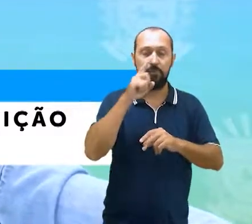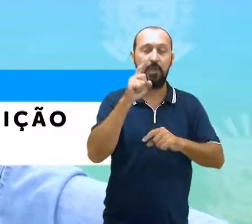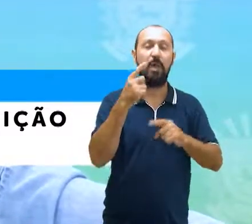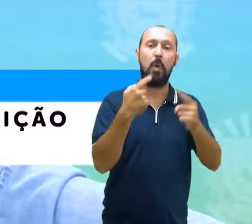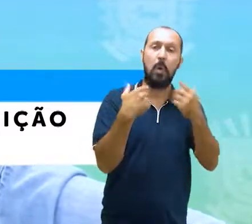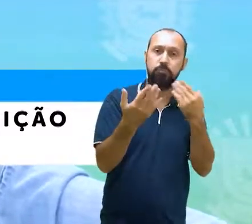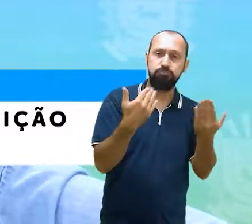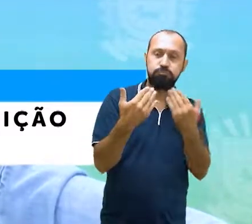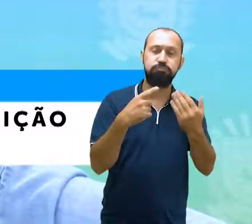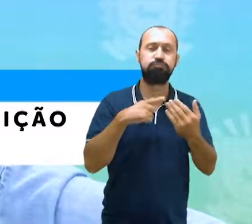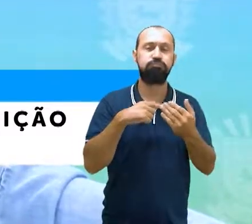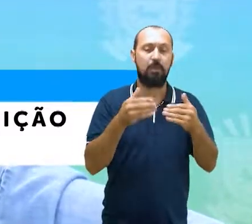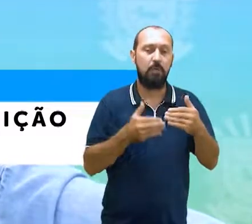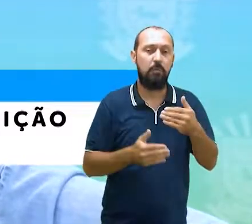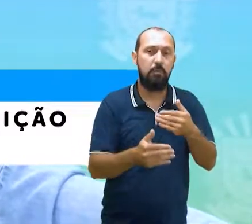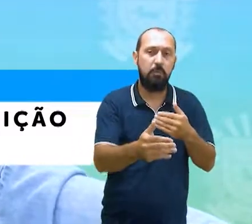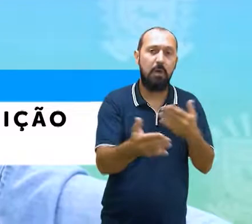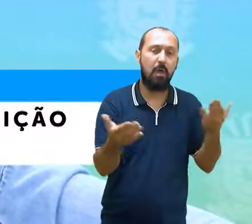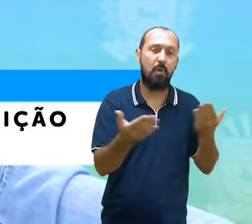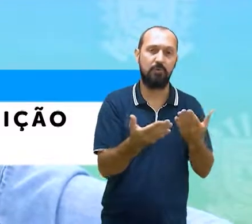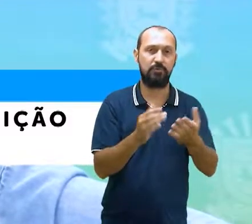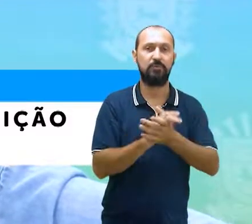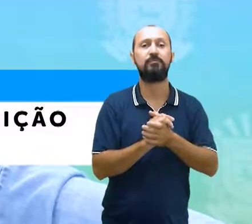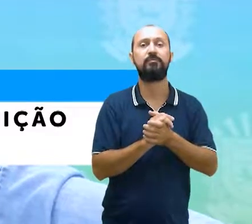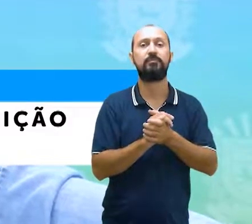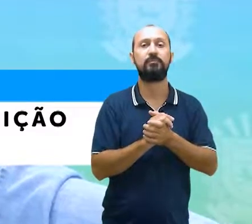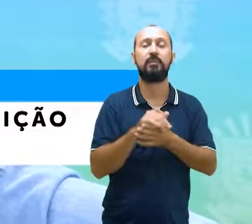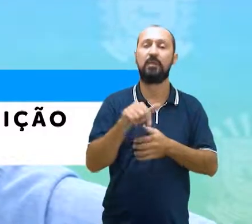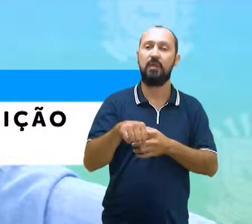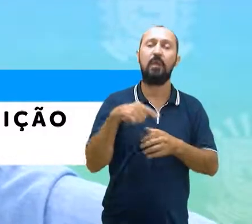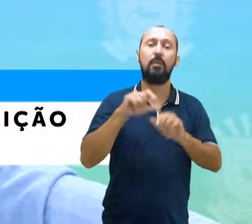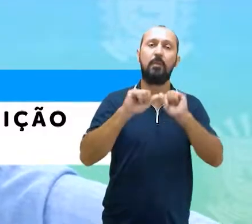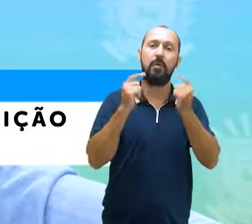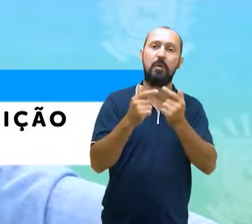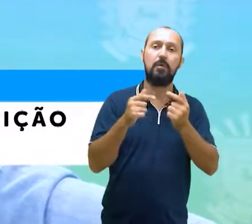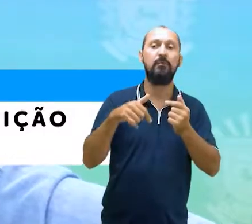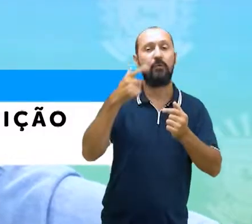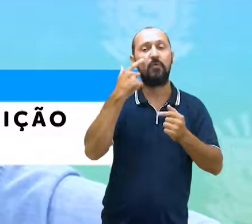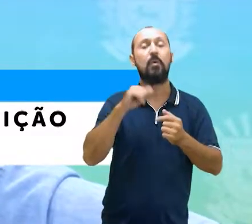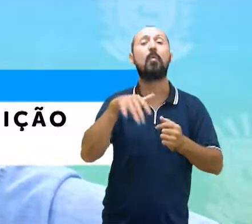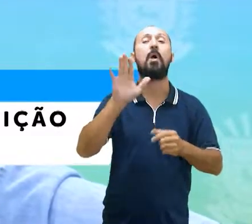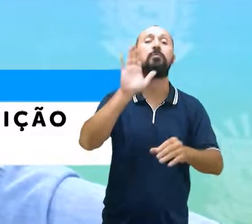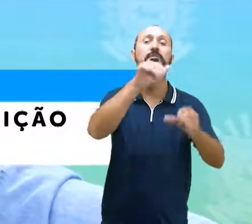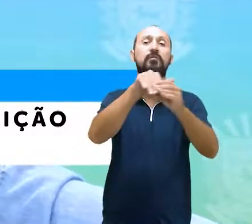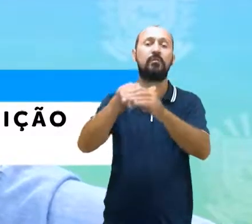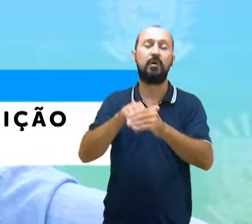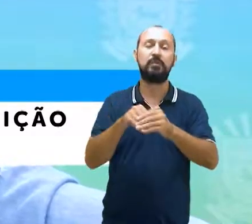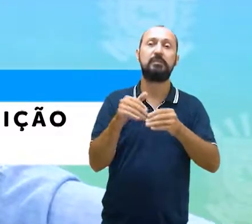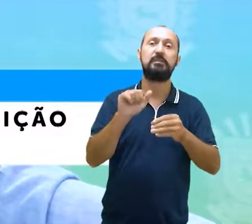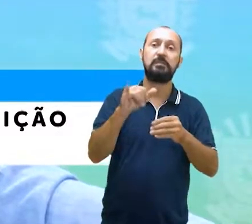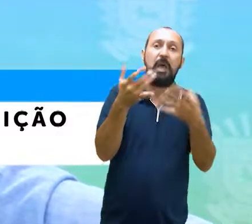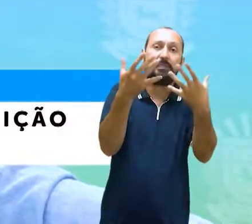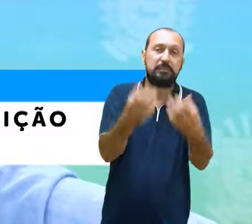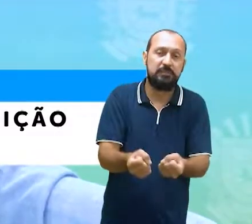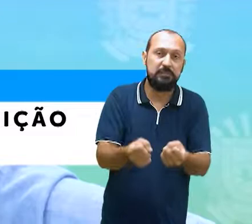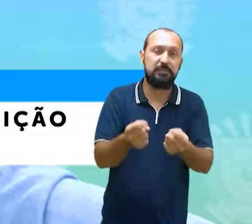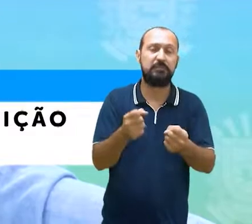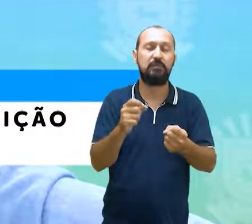cidade? Isso pode ou não? Então é um debate que vai acontecer no plenário e aqui, como é um parlamento, a maioria vai